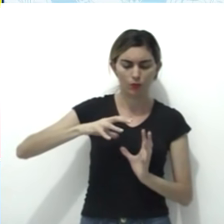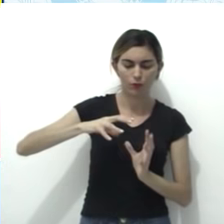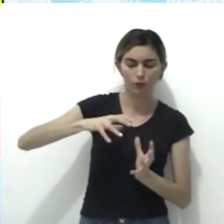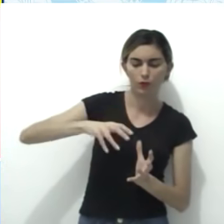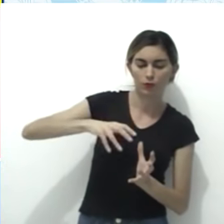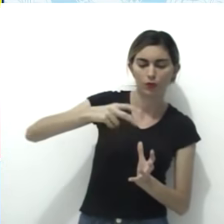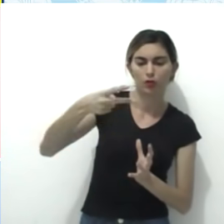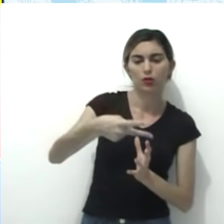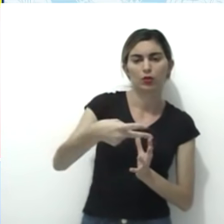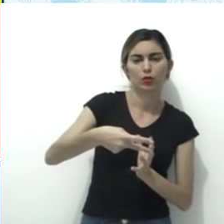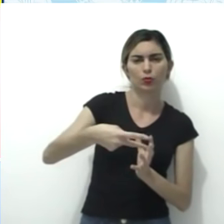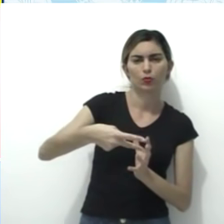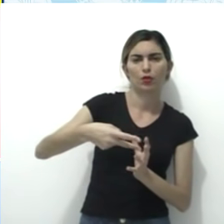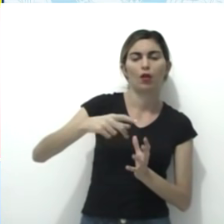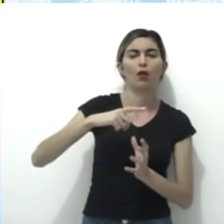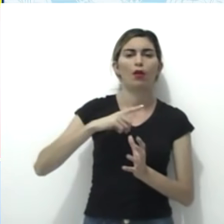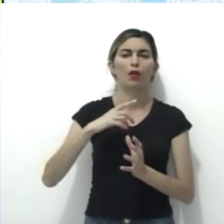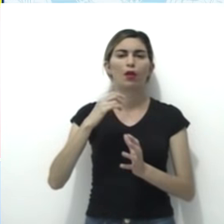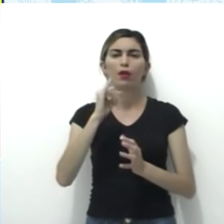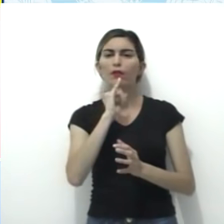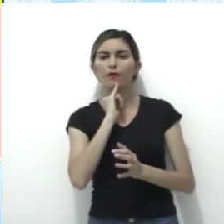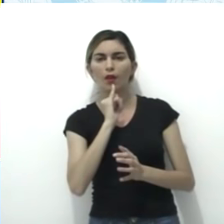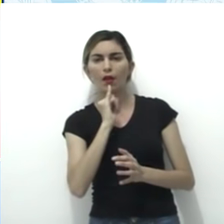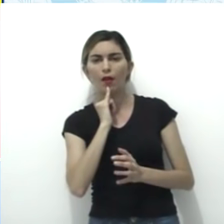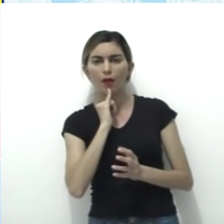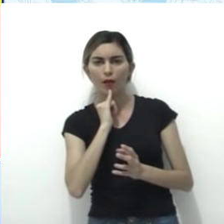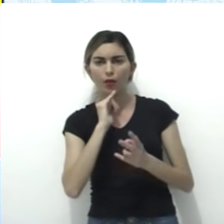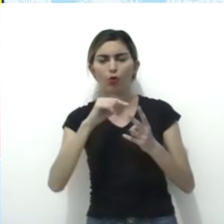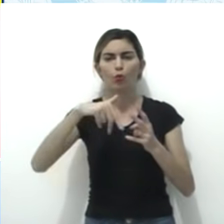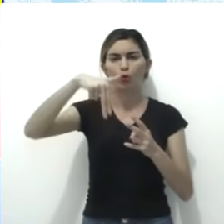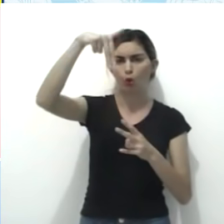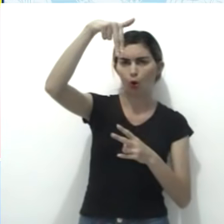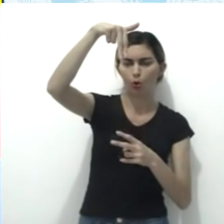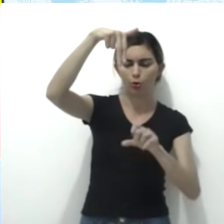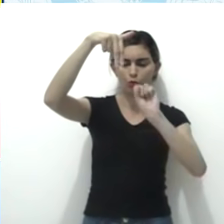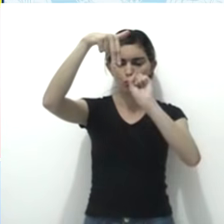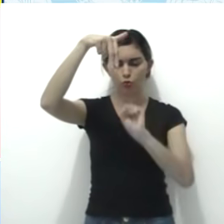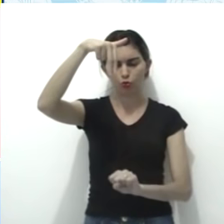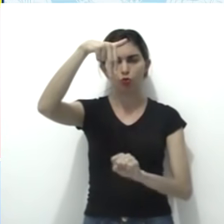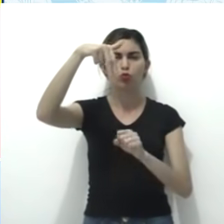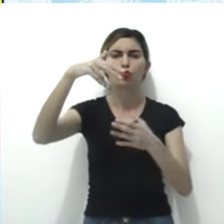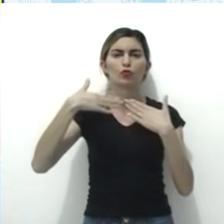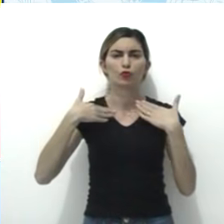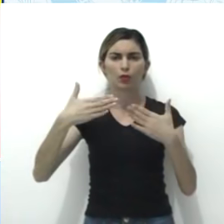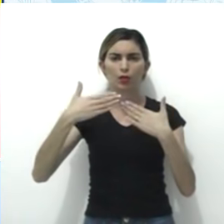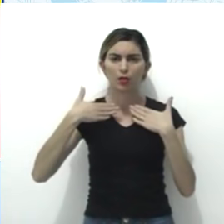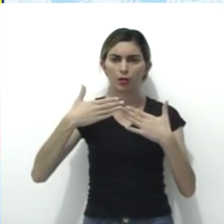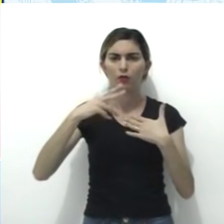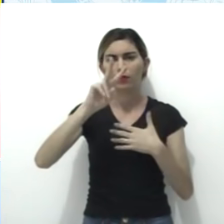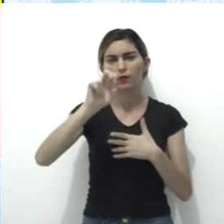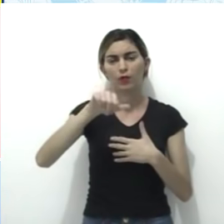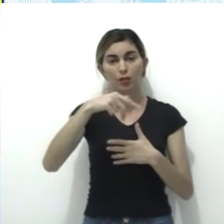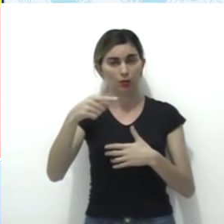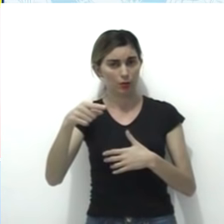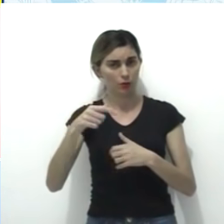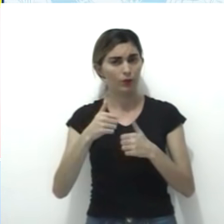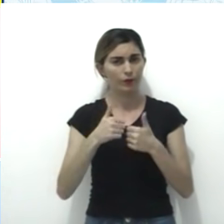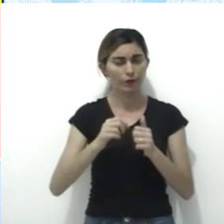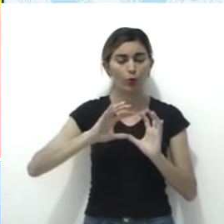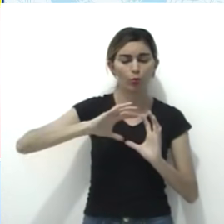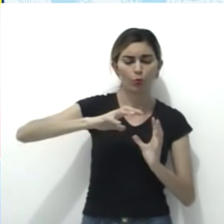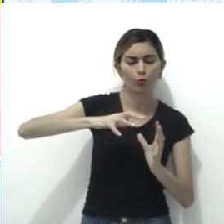ao longo desses três meses vai ser inverno no hemisfério norte e verão no hemisfério